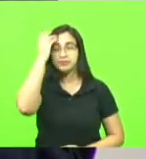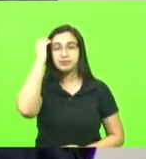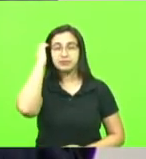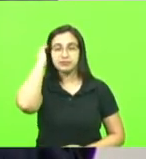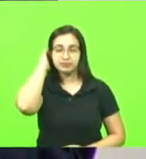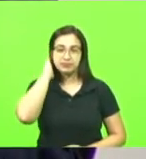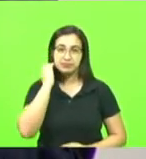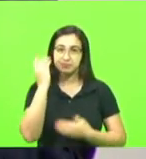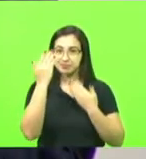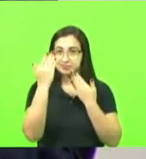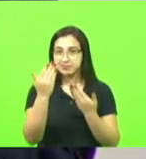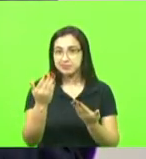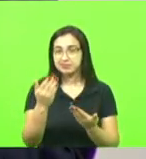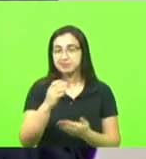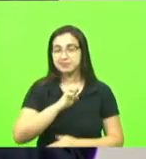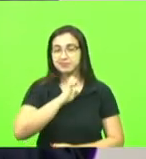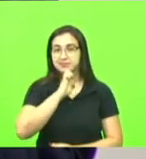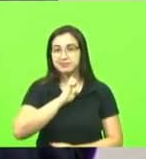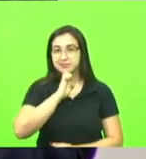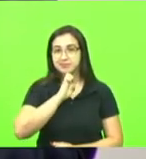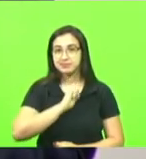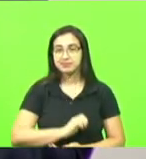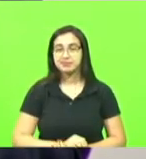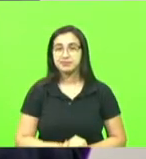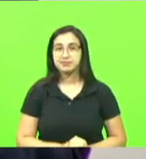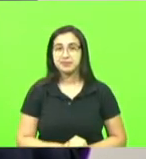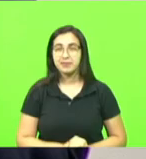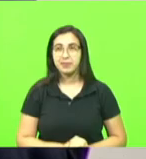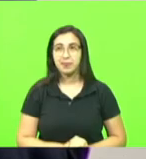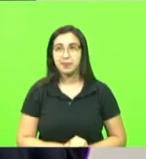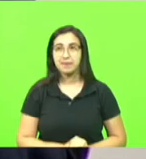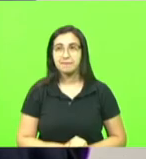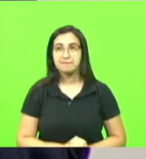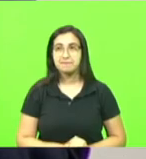Obrigado, obrigado, deputado Felipe Estevão.